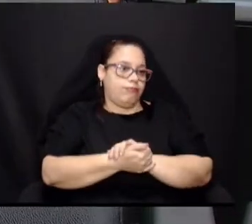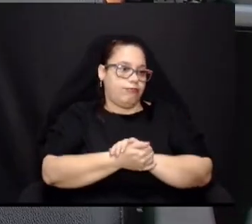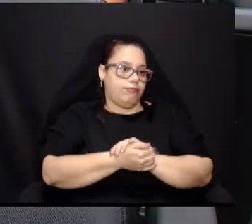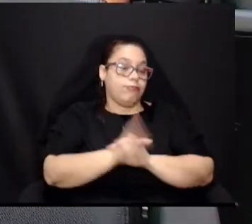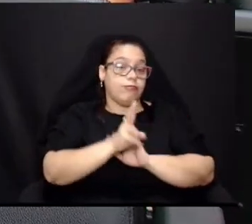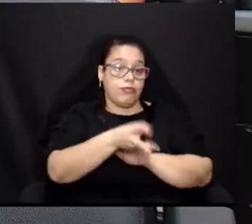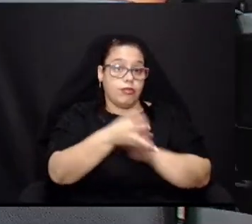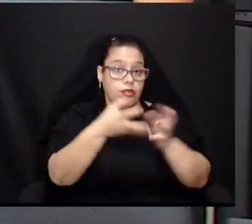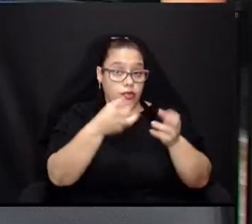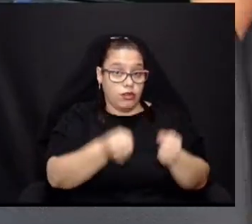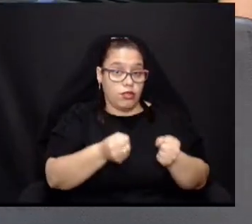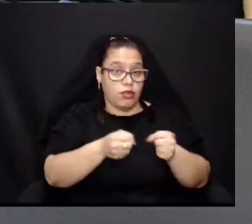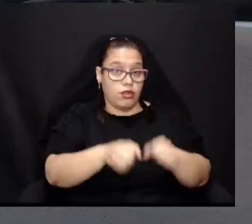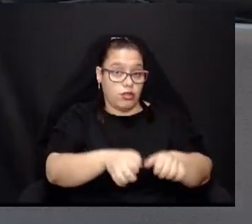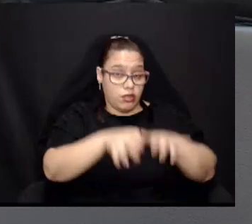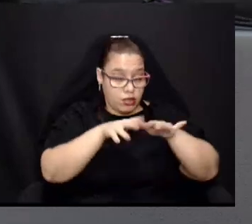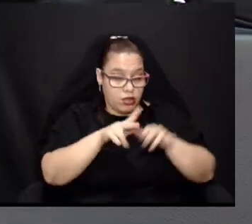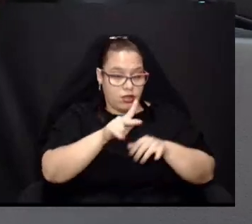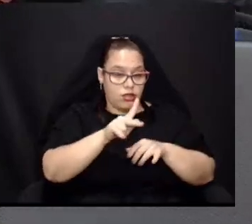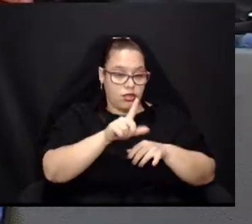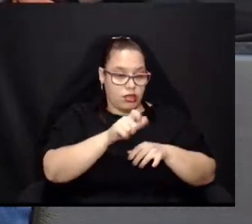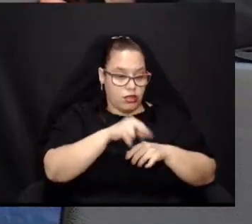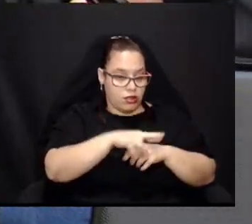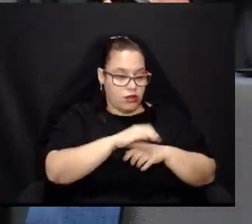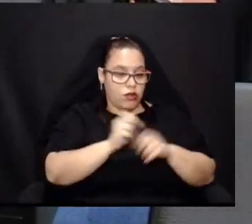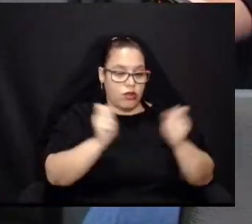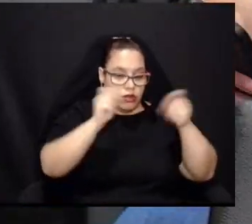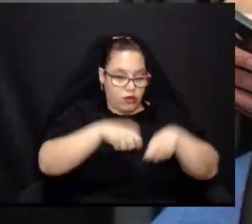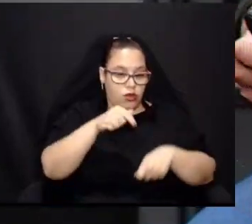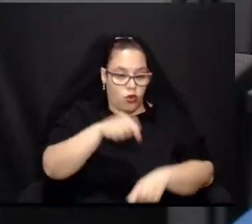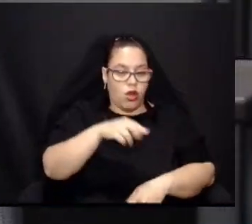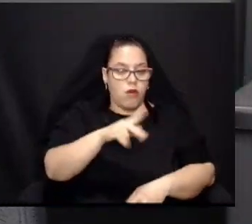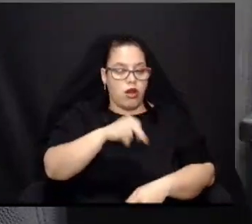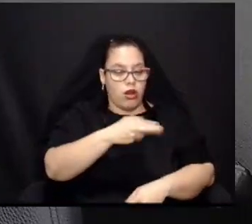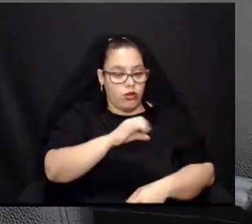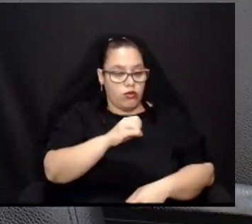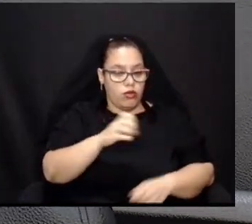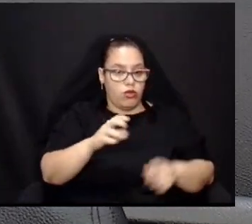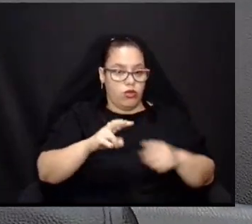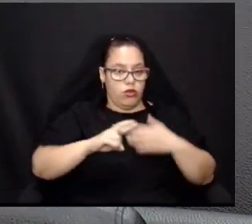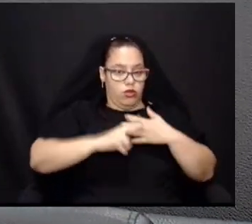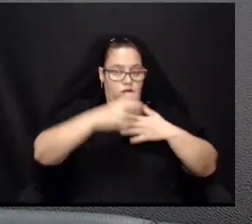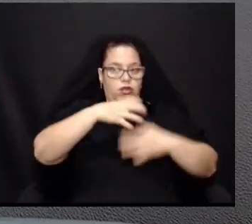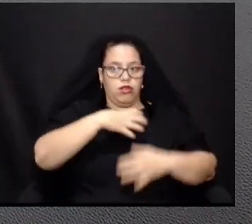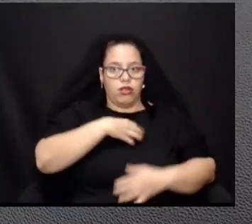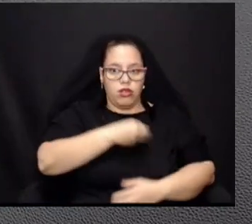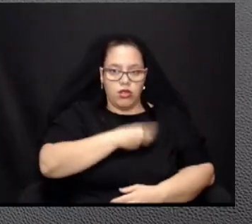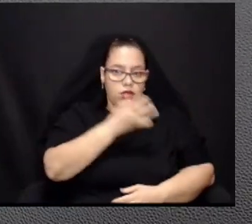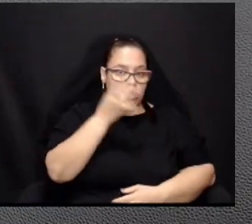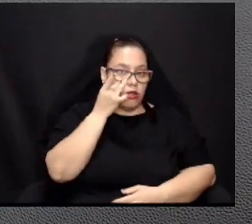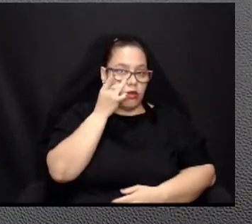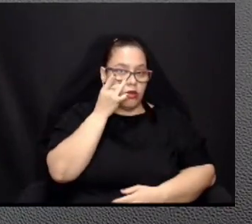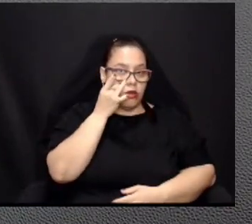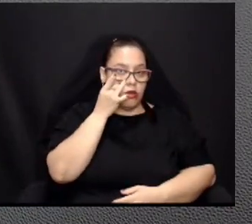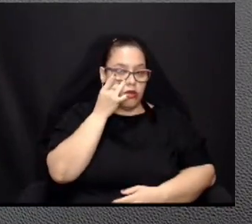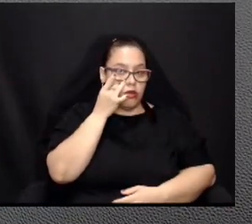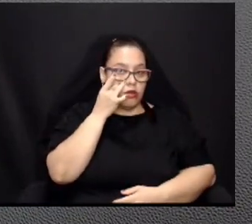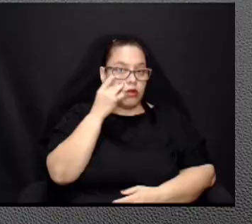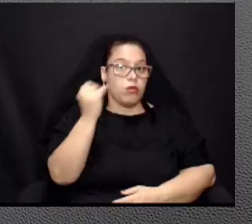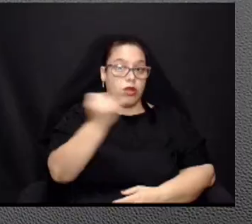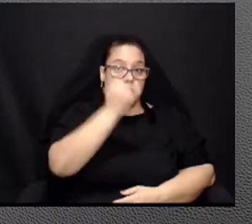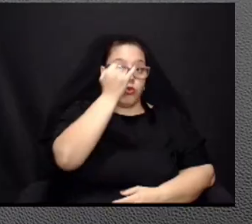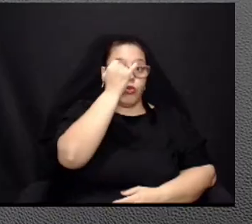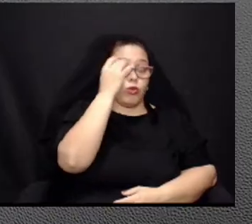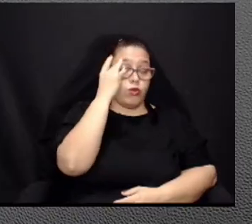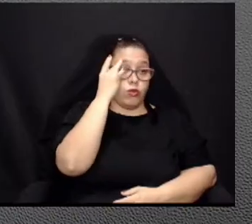sempre que possível, ou aqui no plenarinho, para ter já esse impacto inicial, né, tô no espaço mais importante. E eles